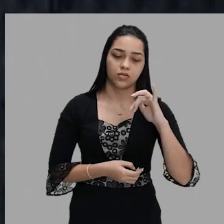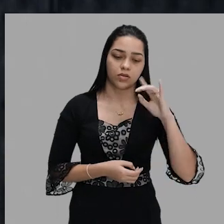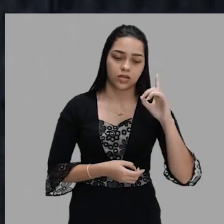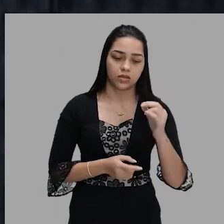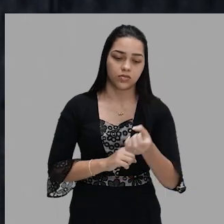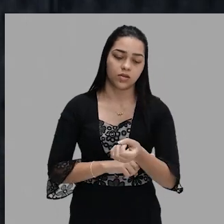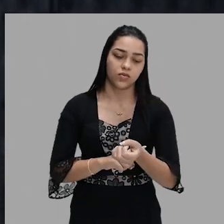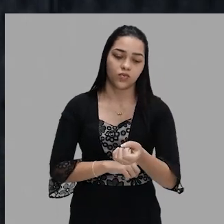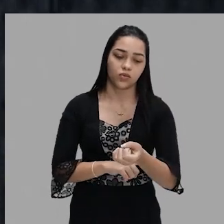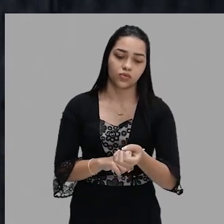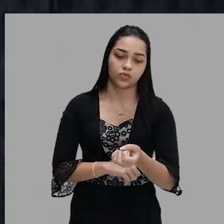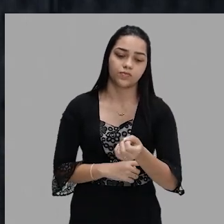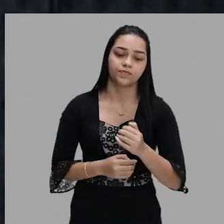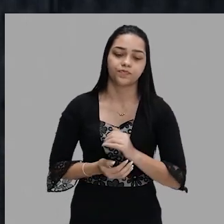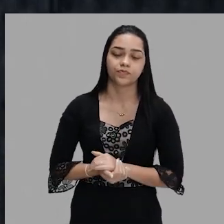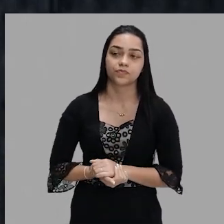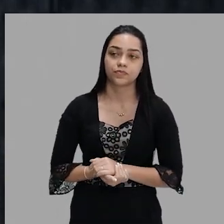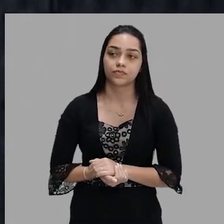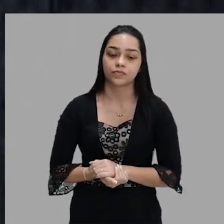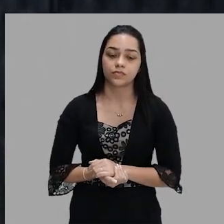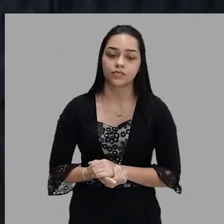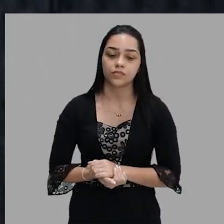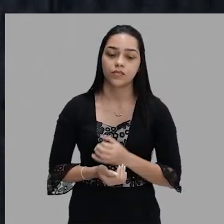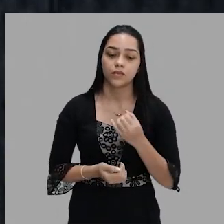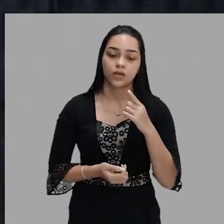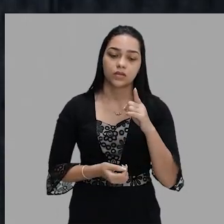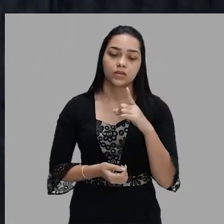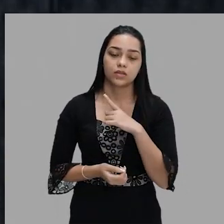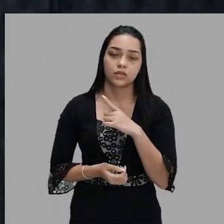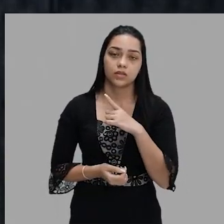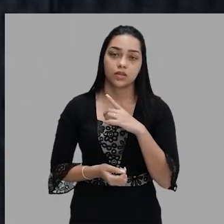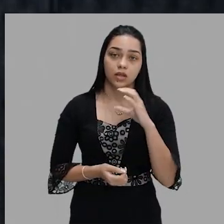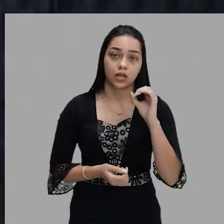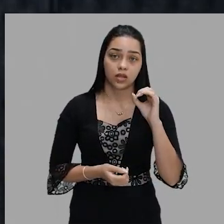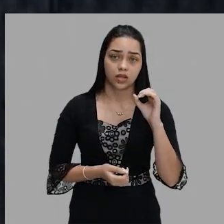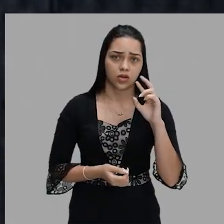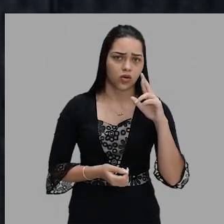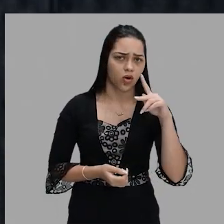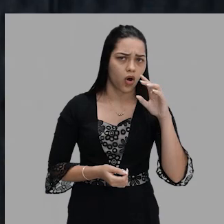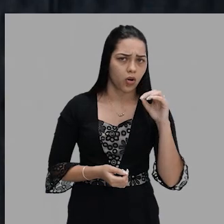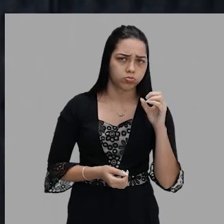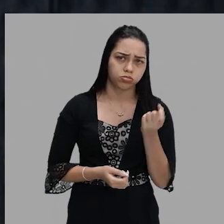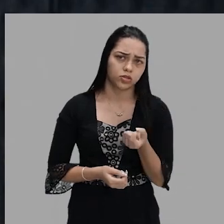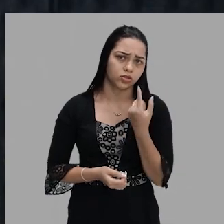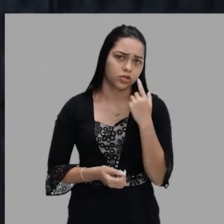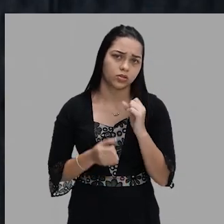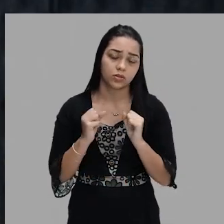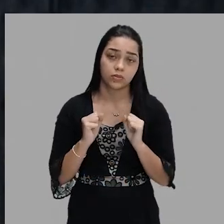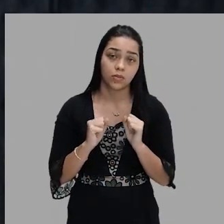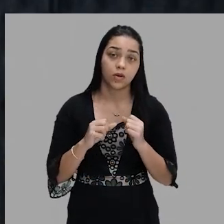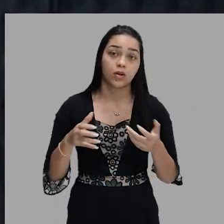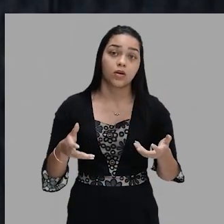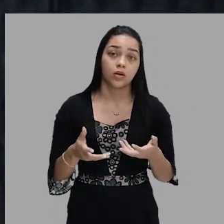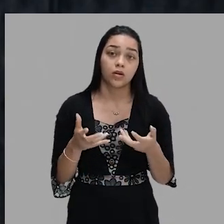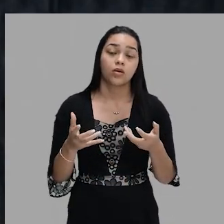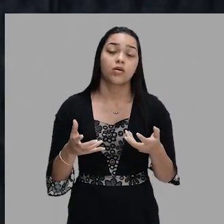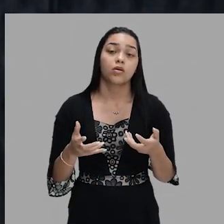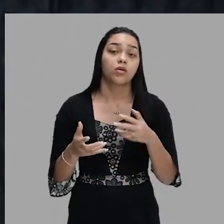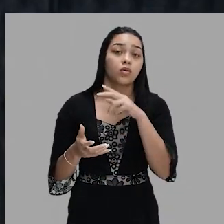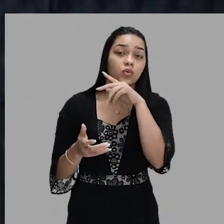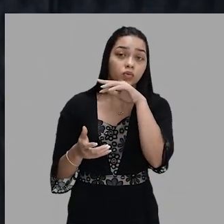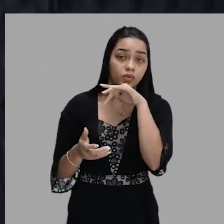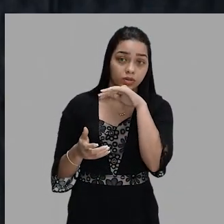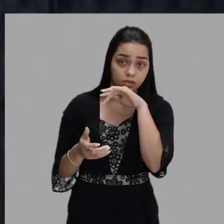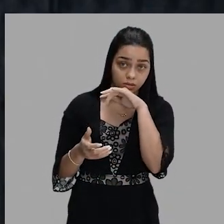presentes no tecido nervoso. Ora, você tem ali corpos estranhos que podem ser potenciais